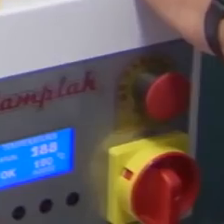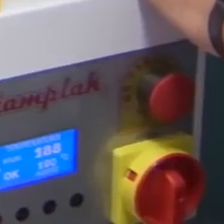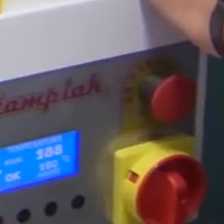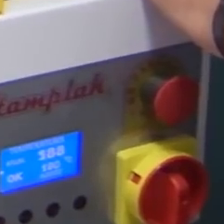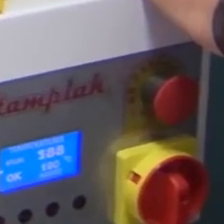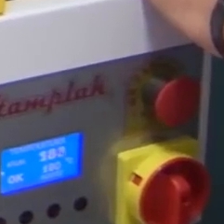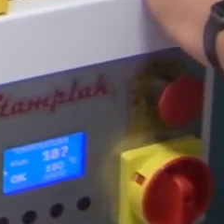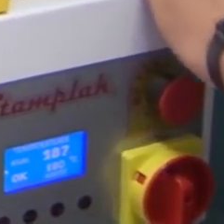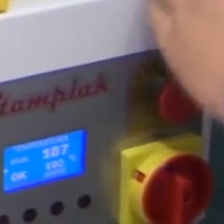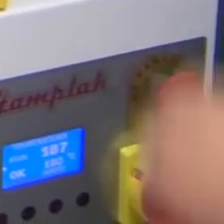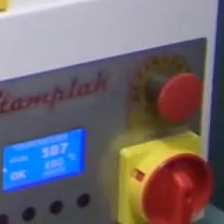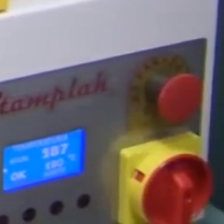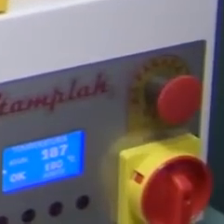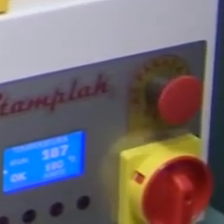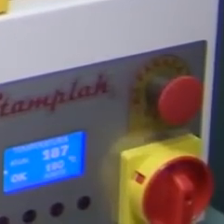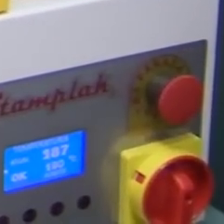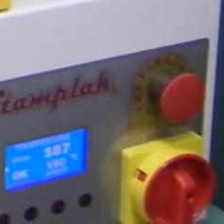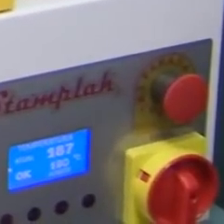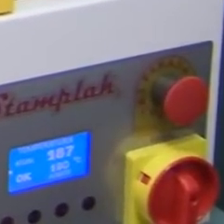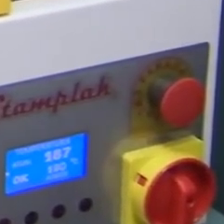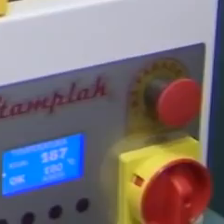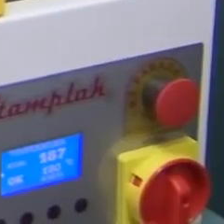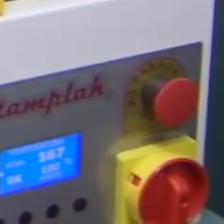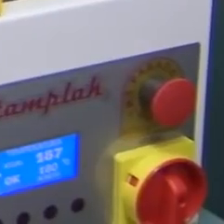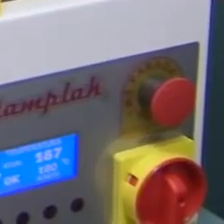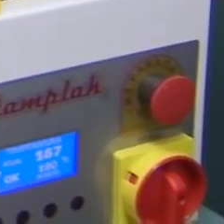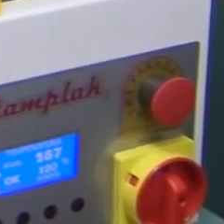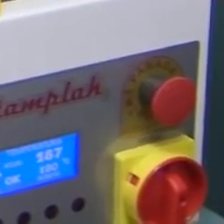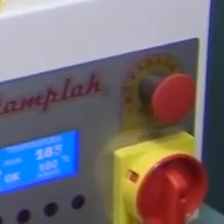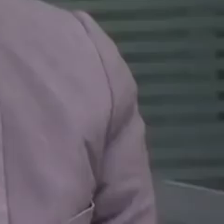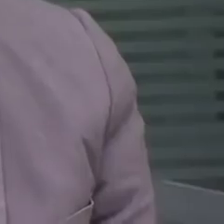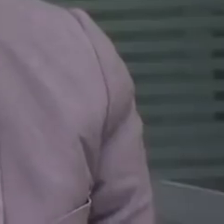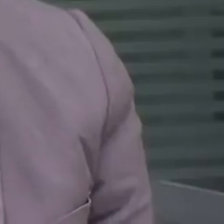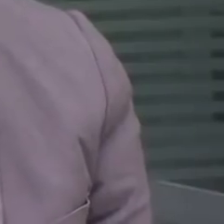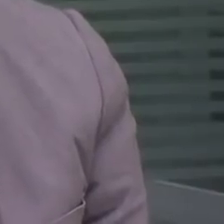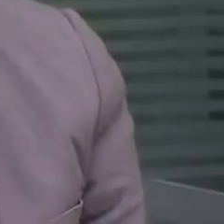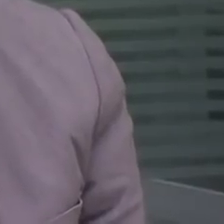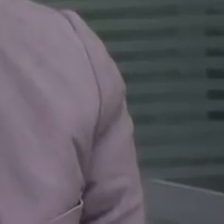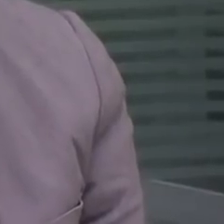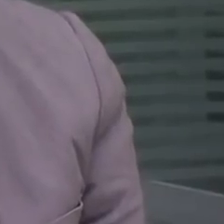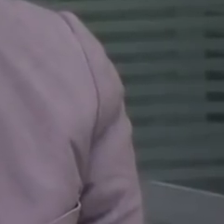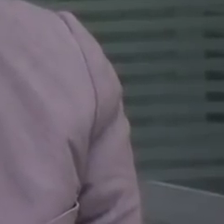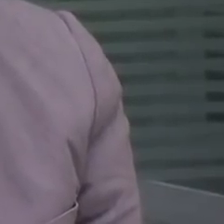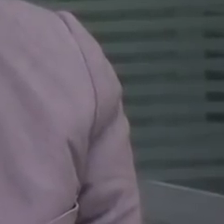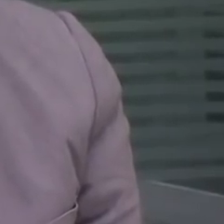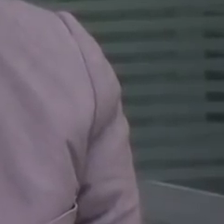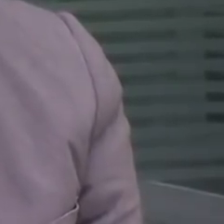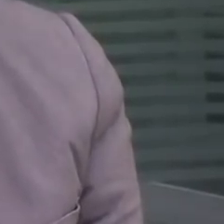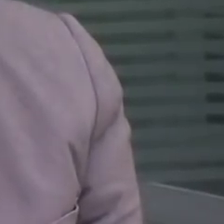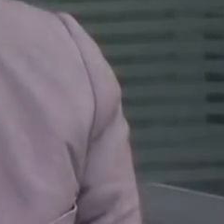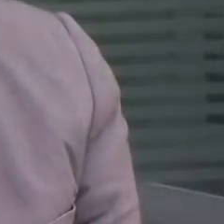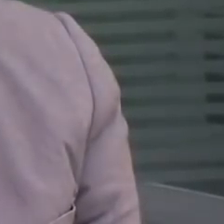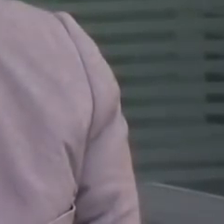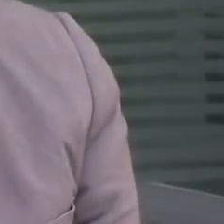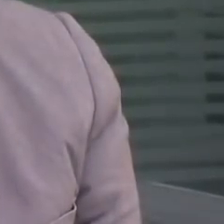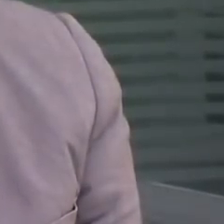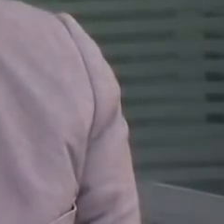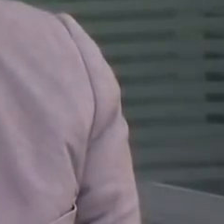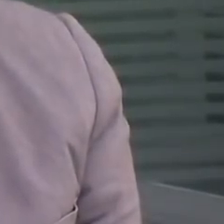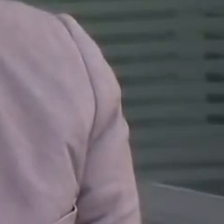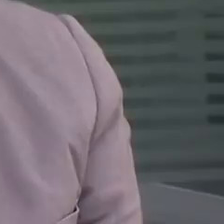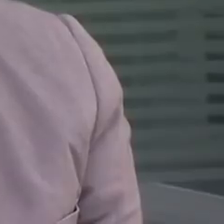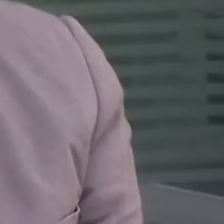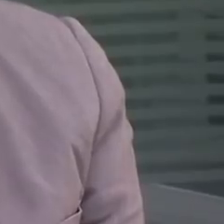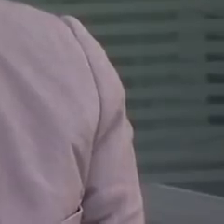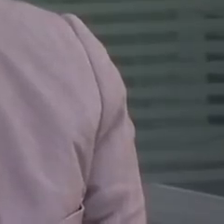de atendimento e a consequente criação de novos empregos. A gente deve gerar aqui em São Paulo em torno de 10 mil